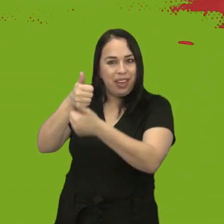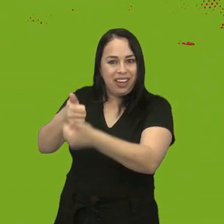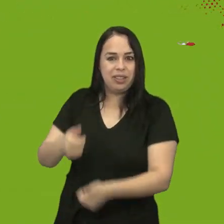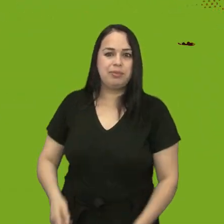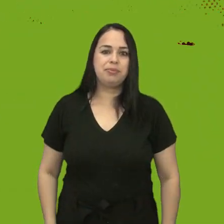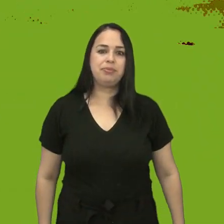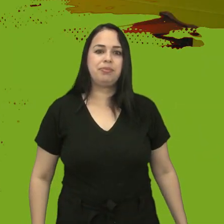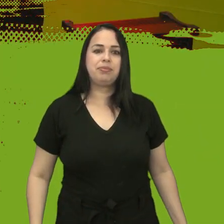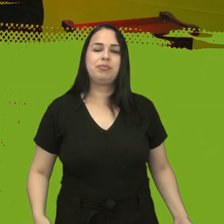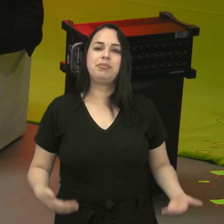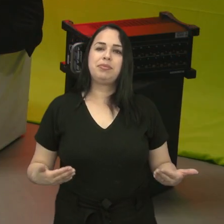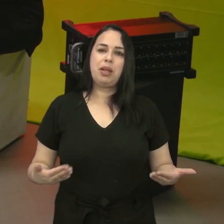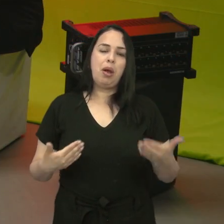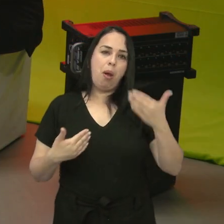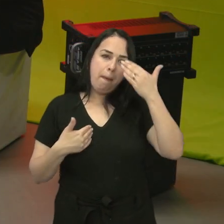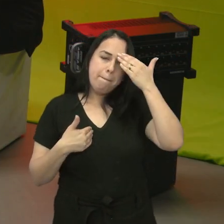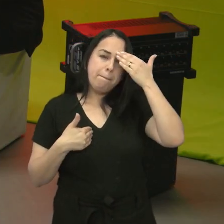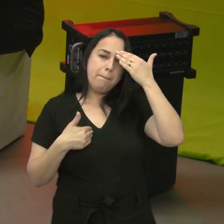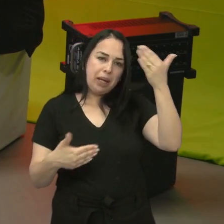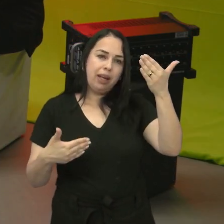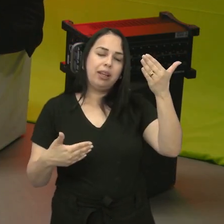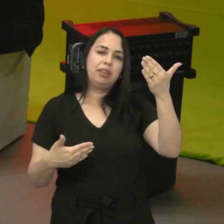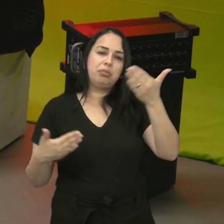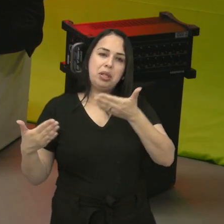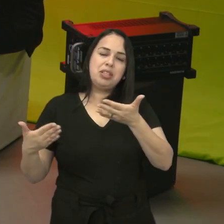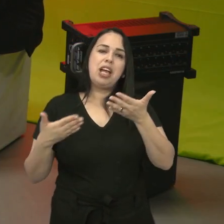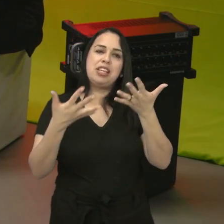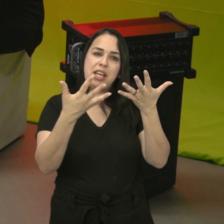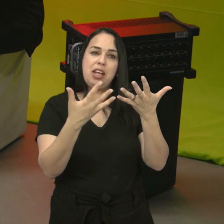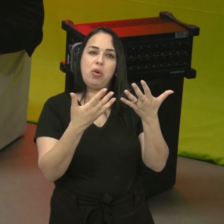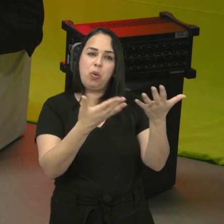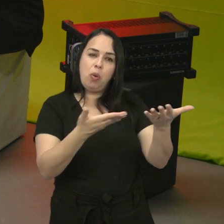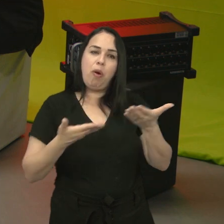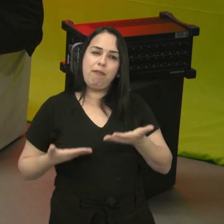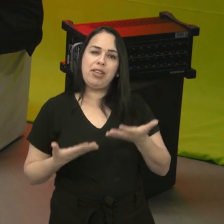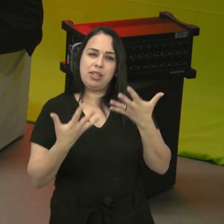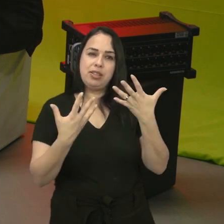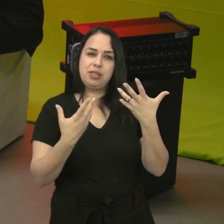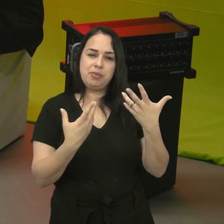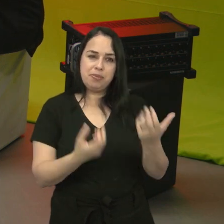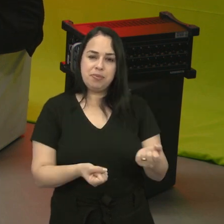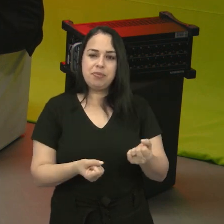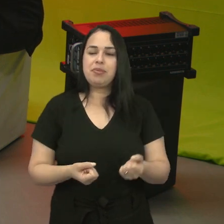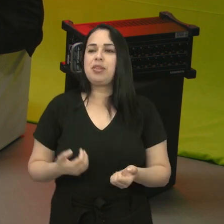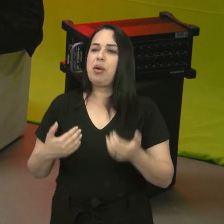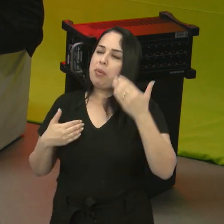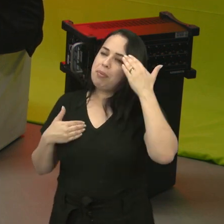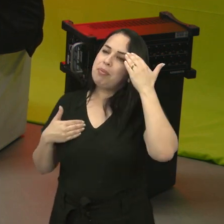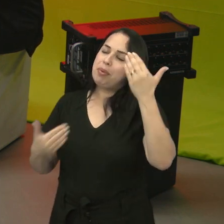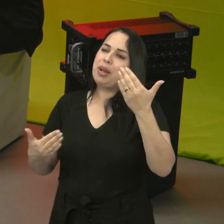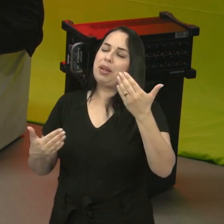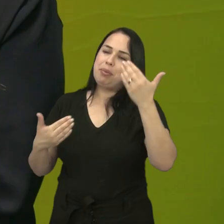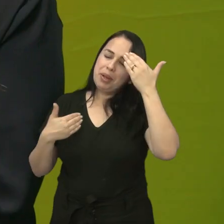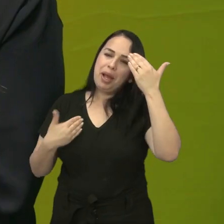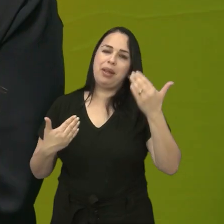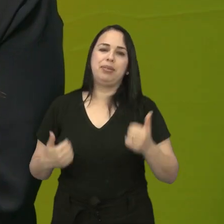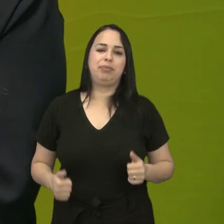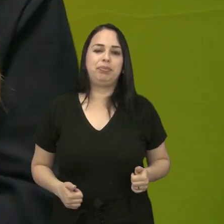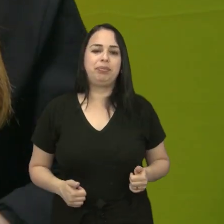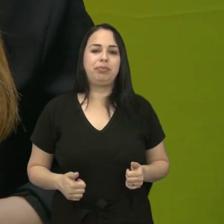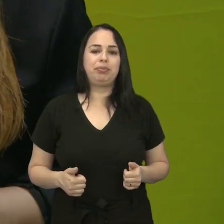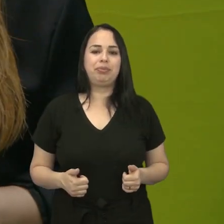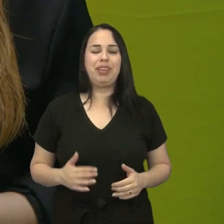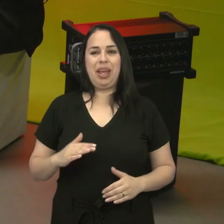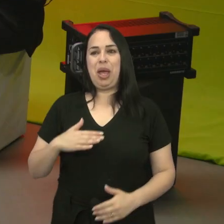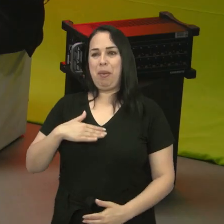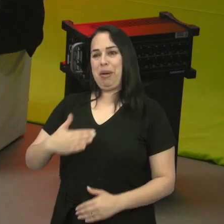dois. Nadine, muito obrigado de ter aceito o nosso convite, de estar aqui ótimo. No Conexão hoje. Eu que agradeço, gente. Obrigada. Eu